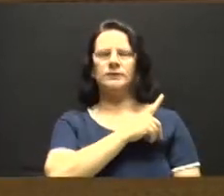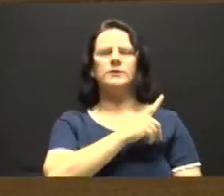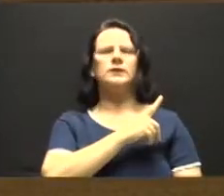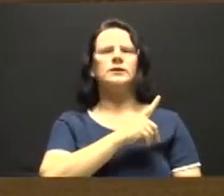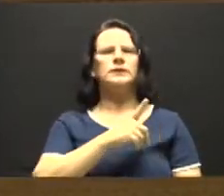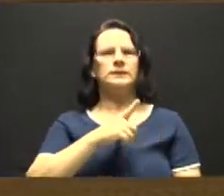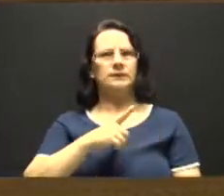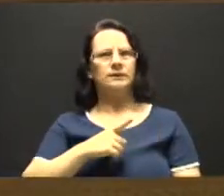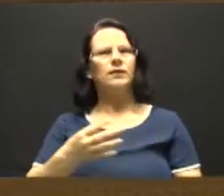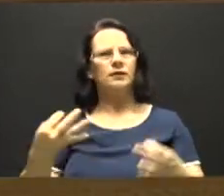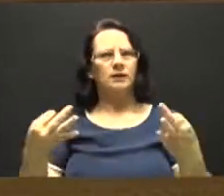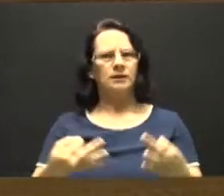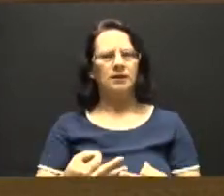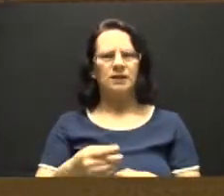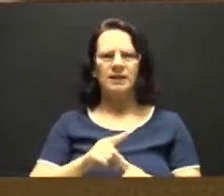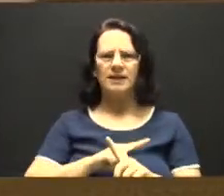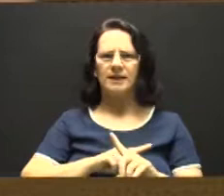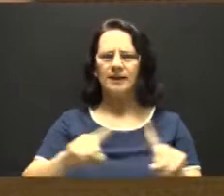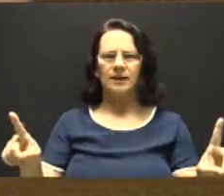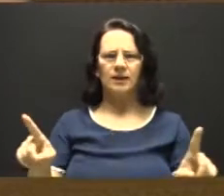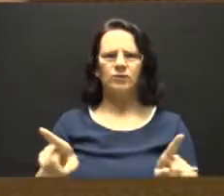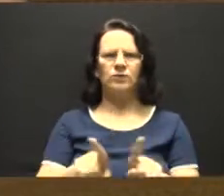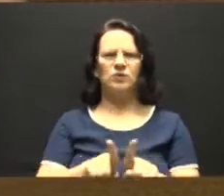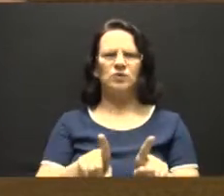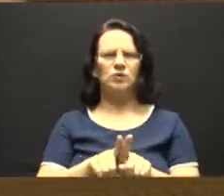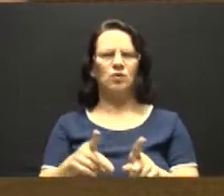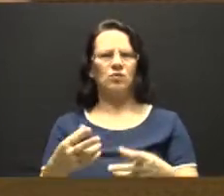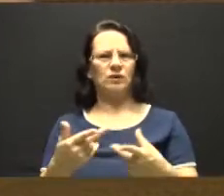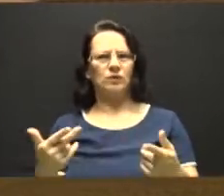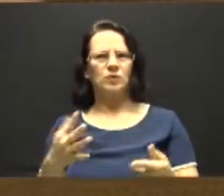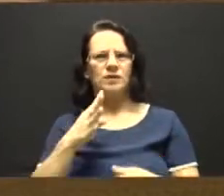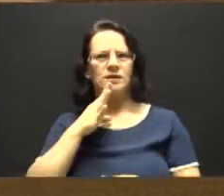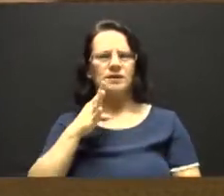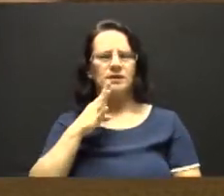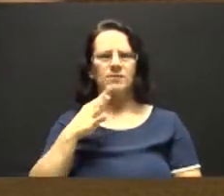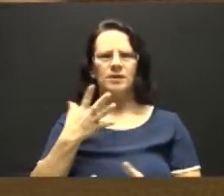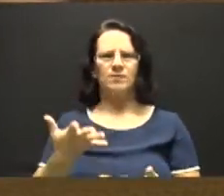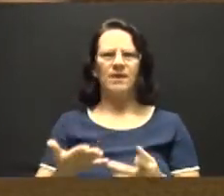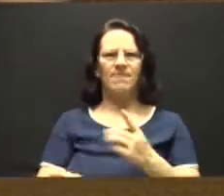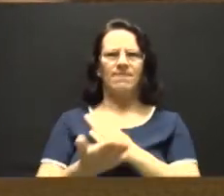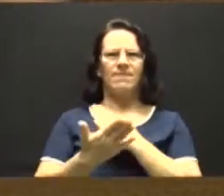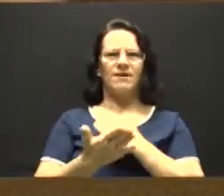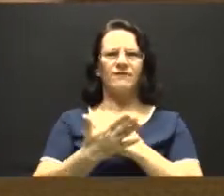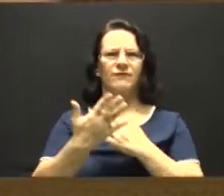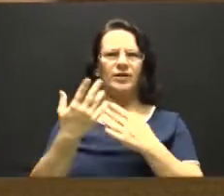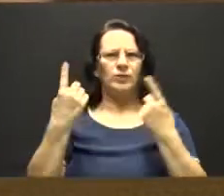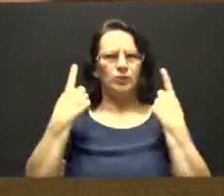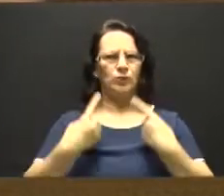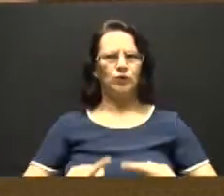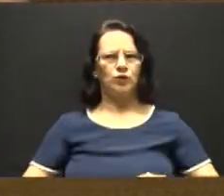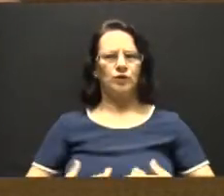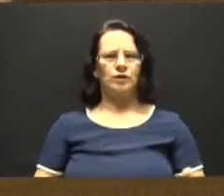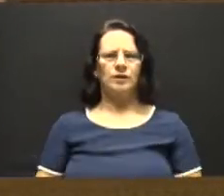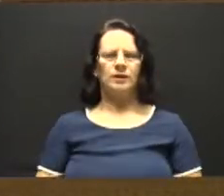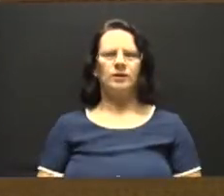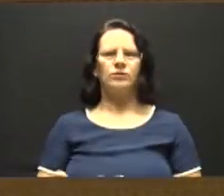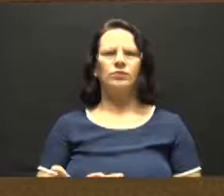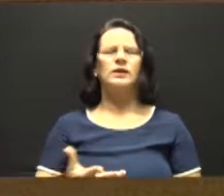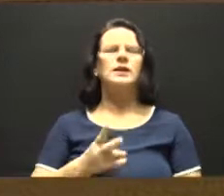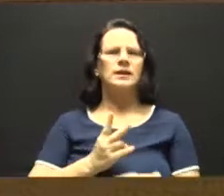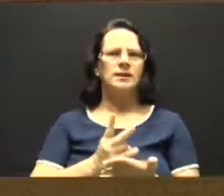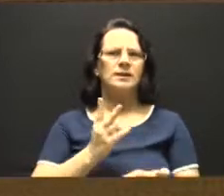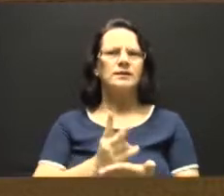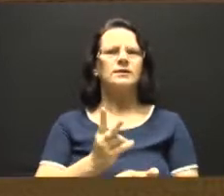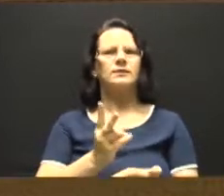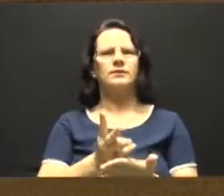convicção não restam fundamentos sólidos e permanentes para a defesa dos direitos humanos e ficarão sempre sujeitos